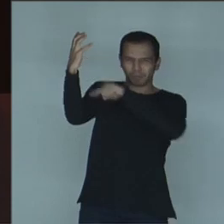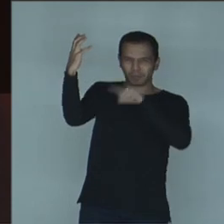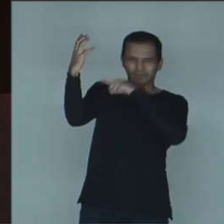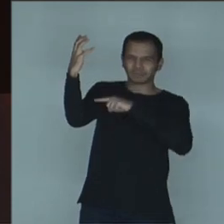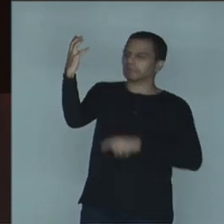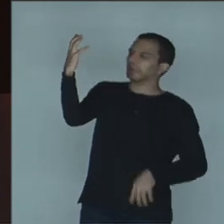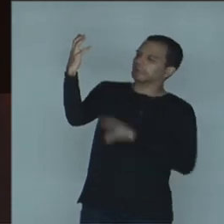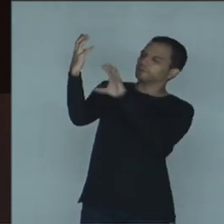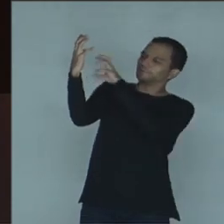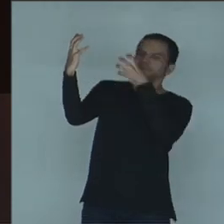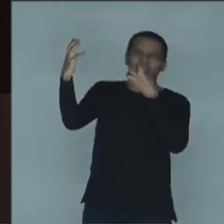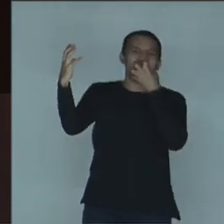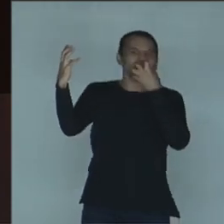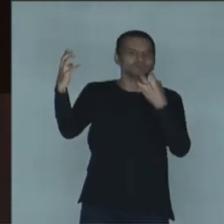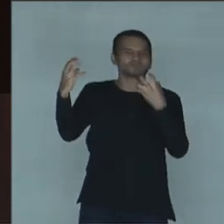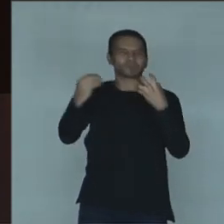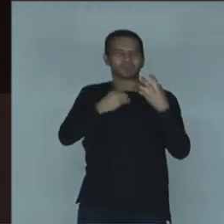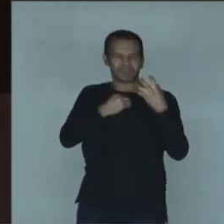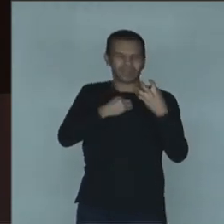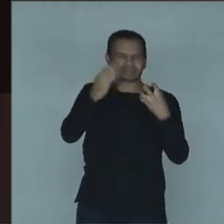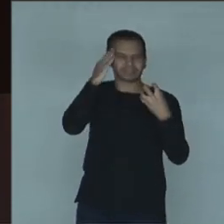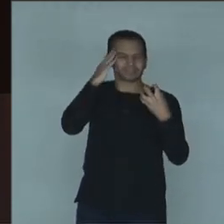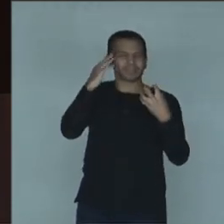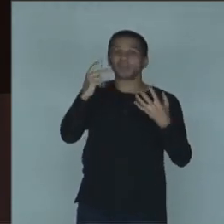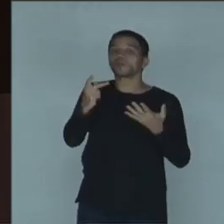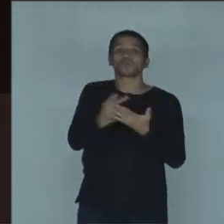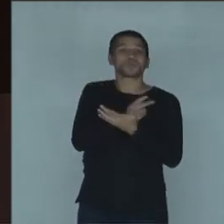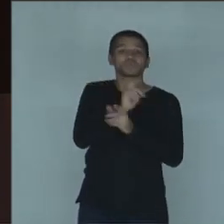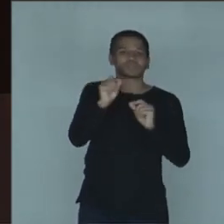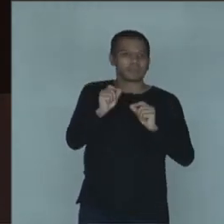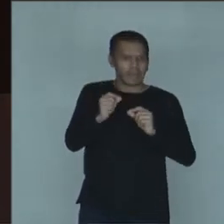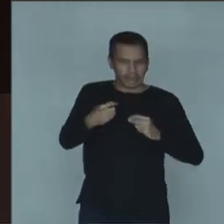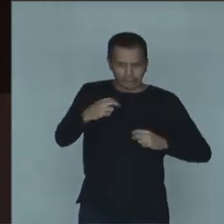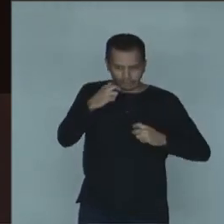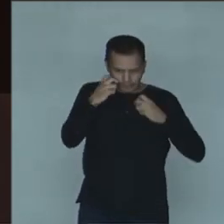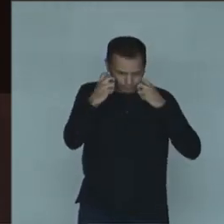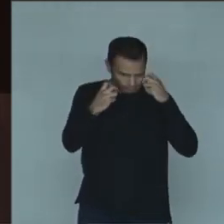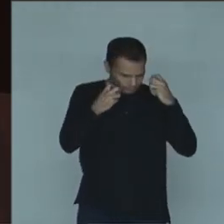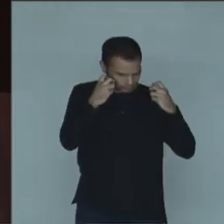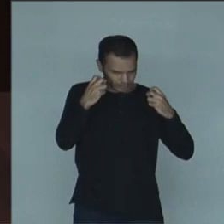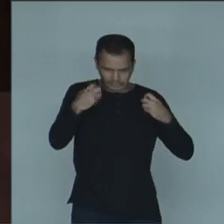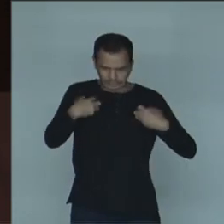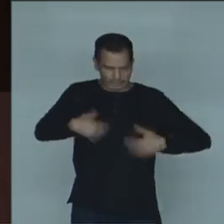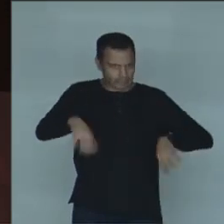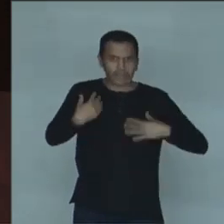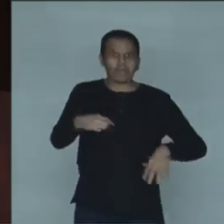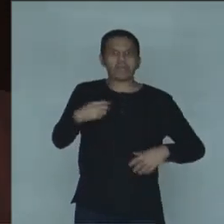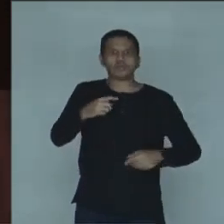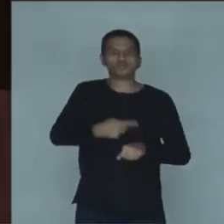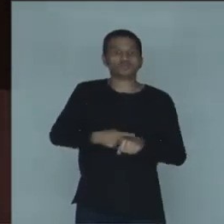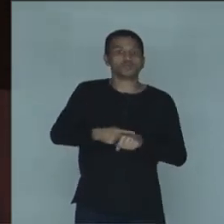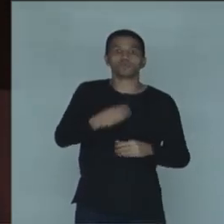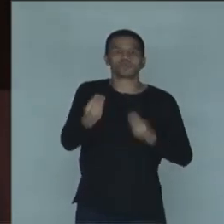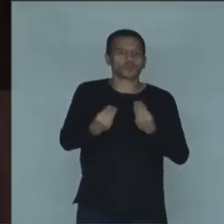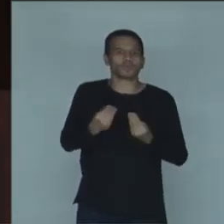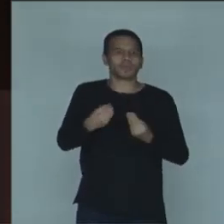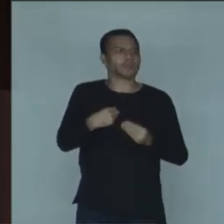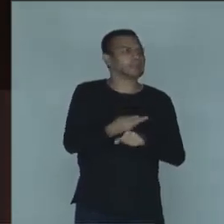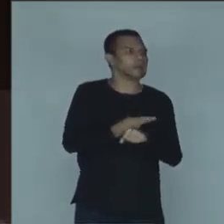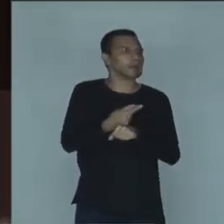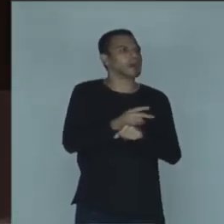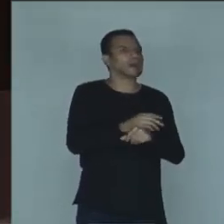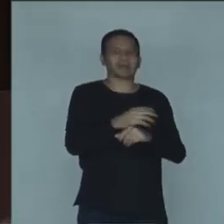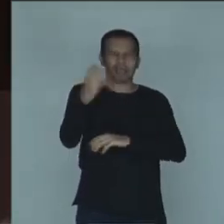com folhas é uma é uma roupinha bem carnavalesca né só as folhinha só